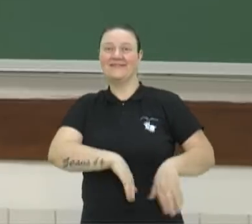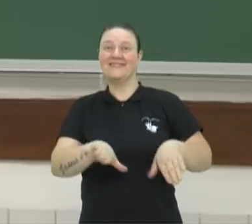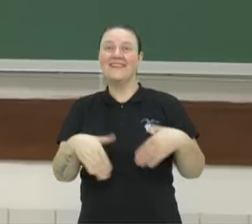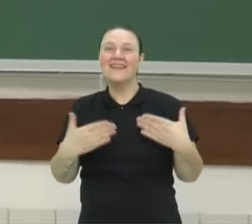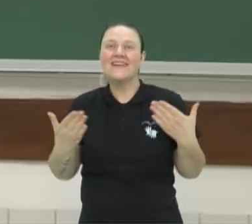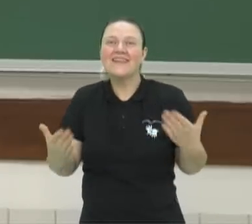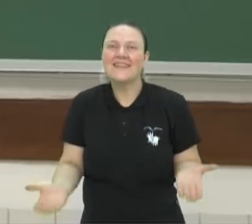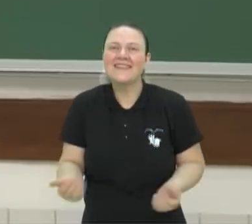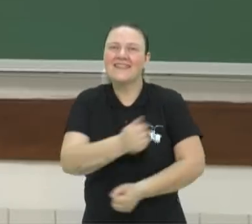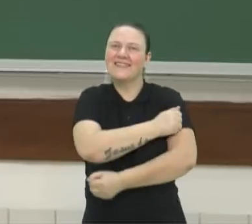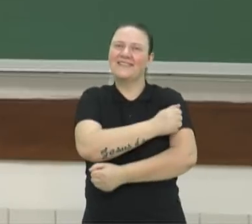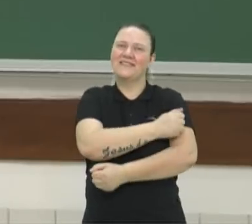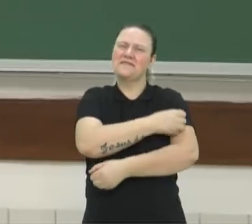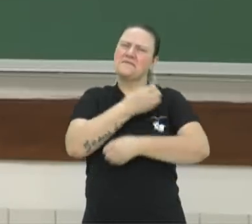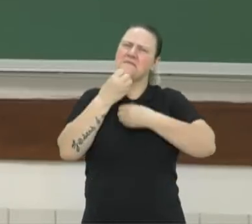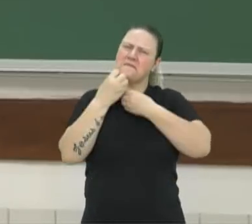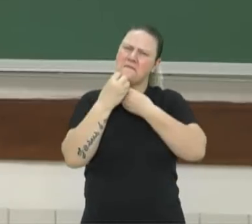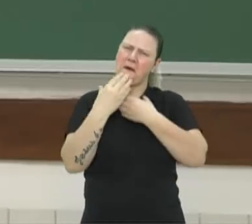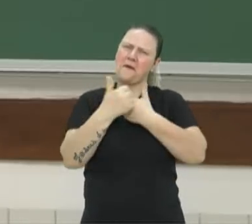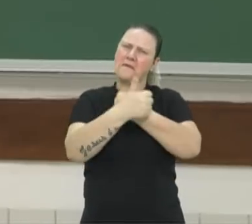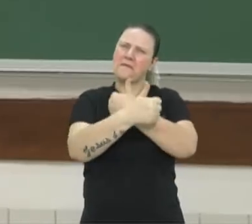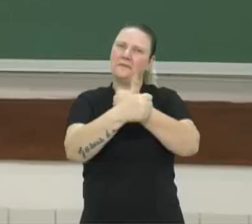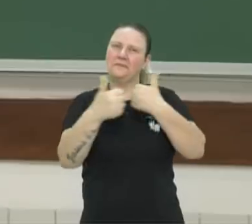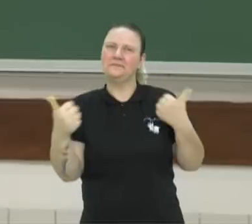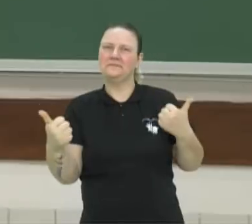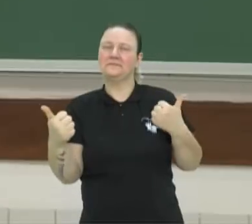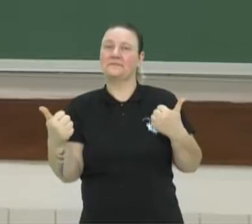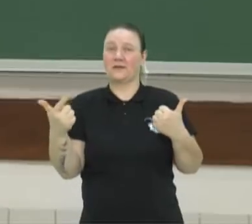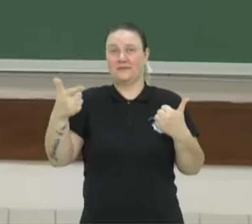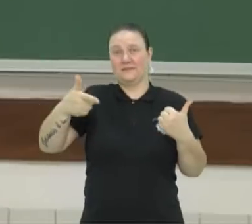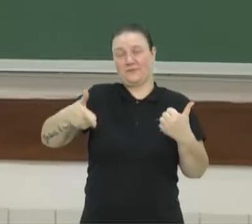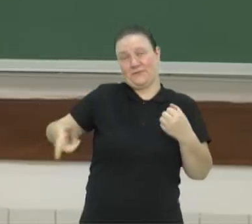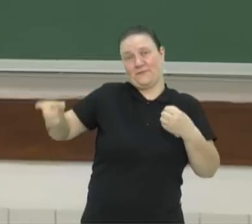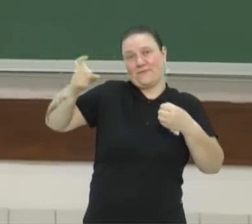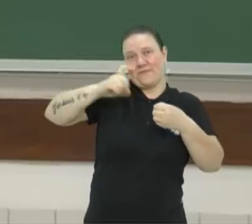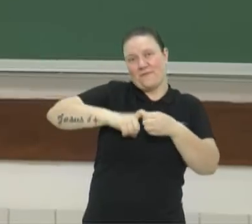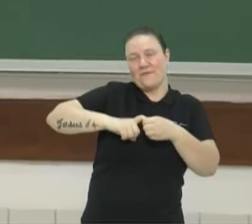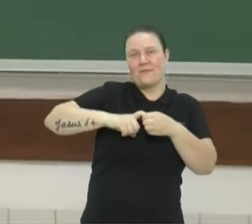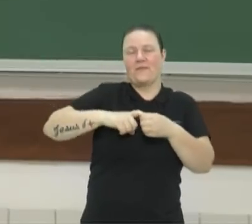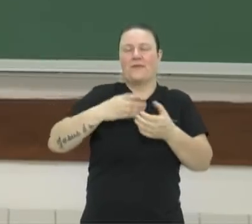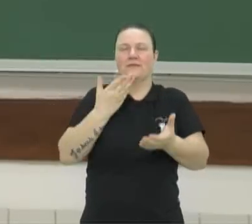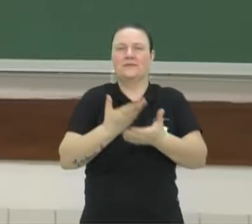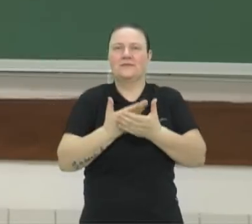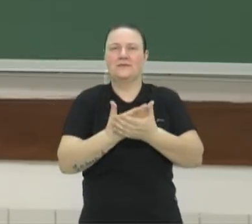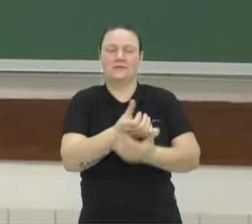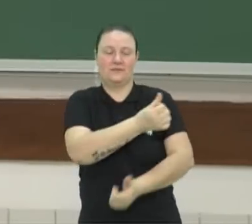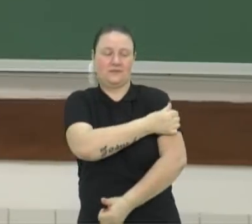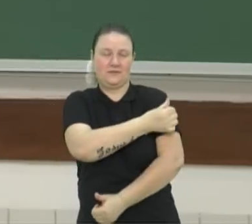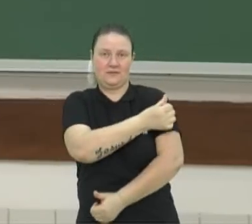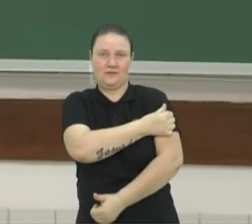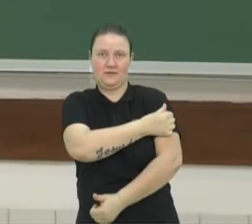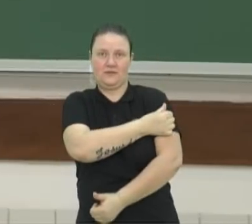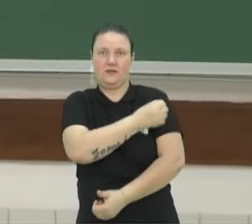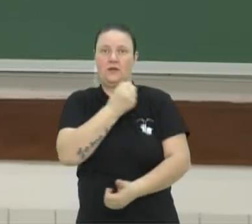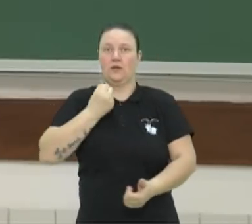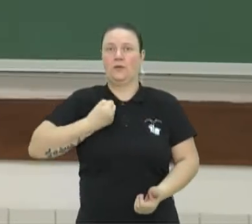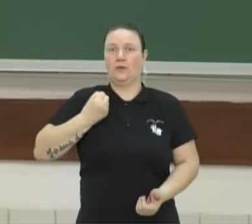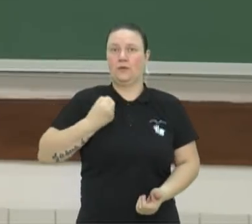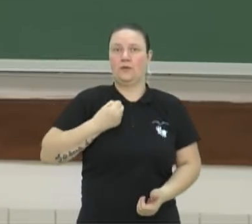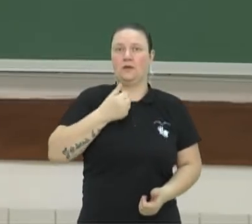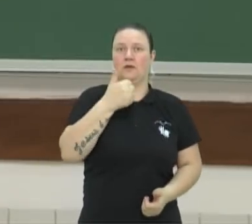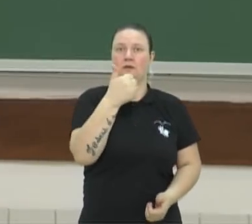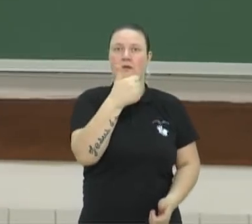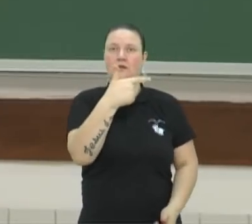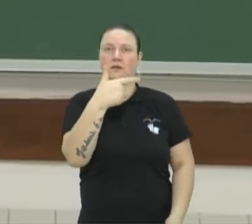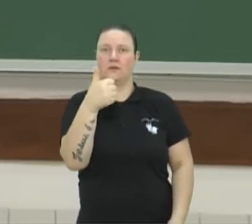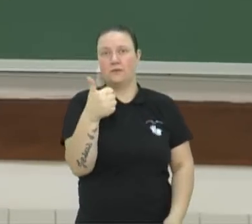E aí, galerinha, beleza? Estamos aqui para mais uma aula, né, do sexto ano. Hoje é a aula 121.